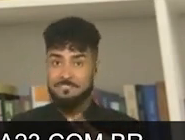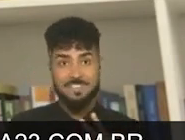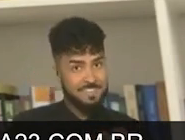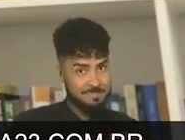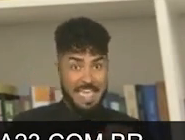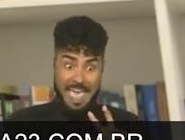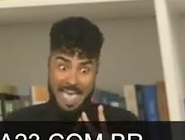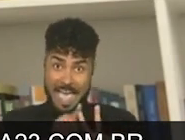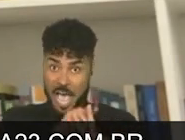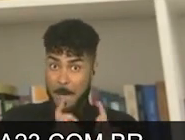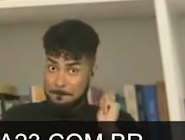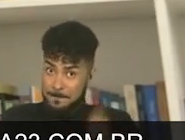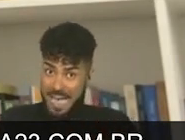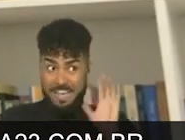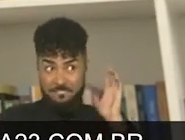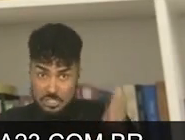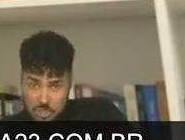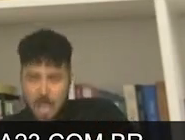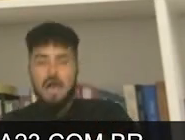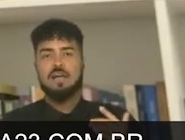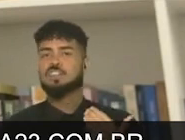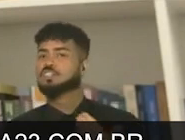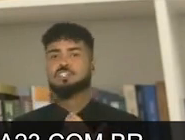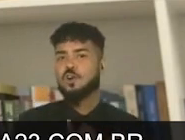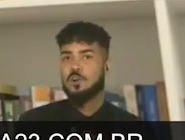impostos à vista, a família ganha um importante desconto, que pode